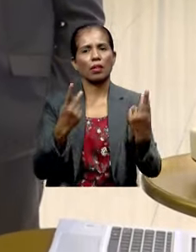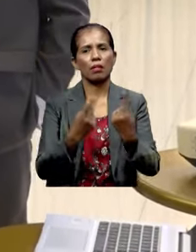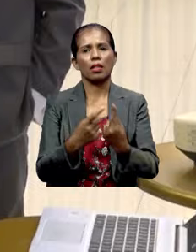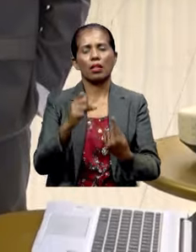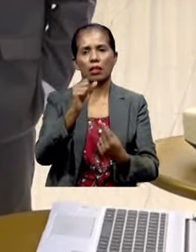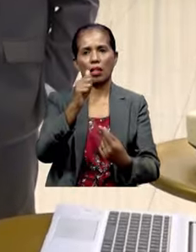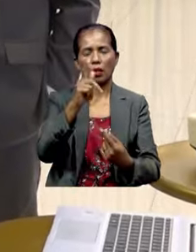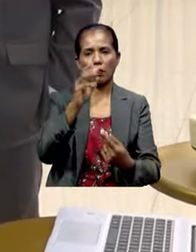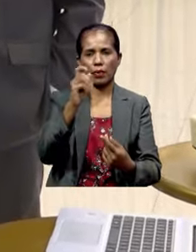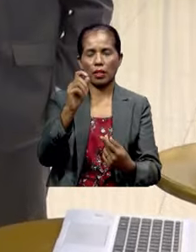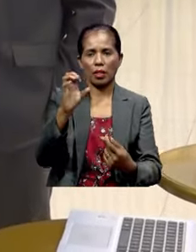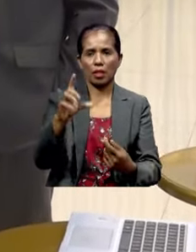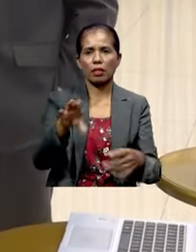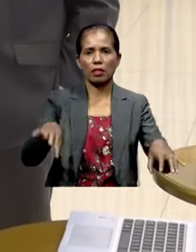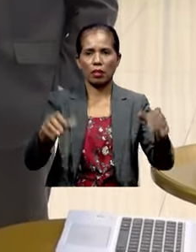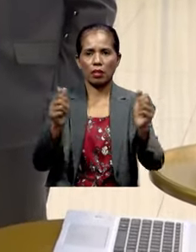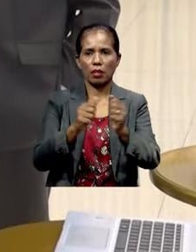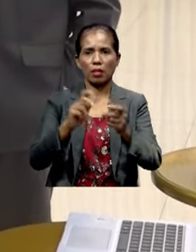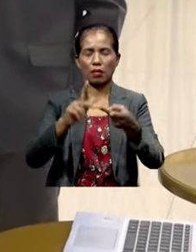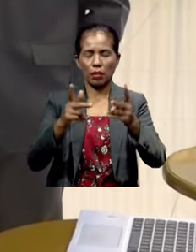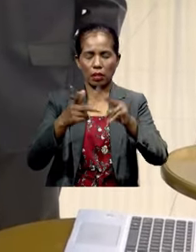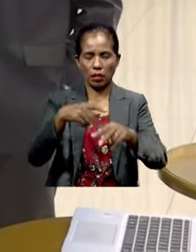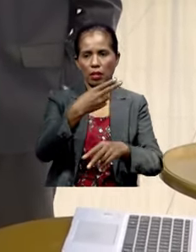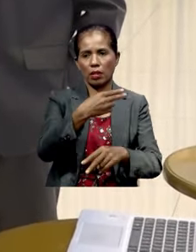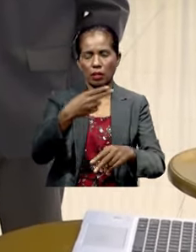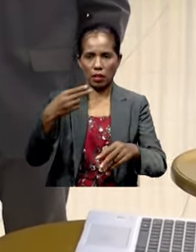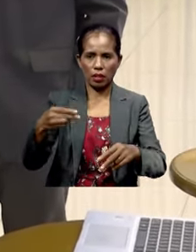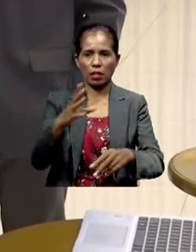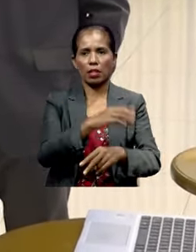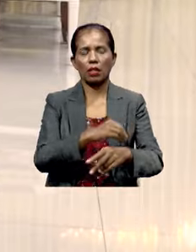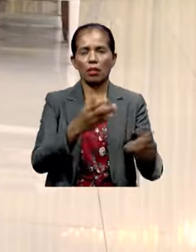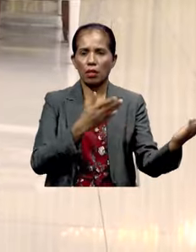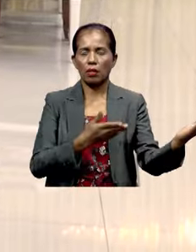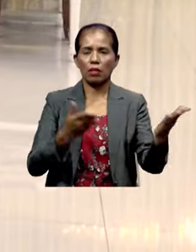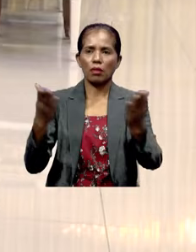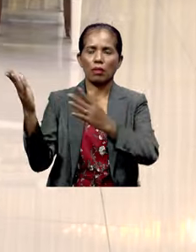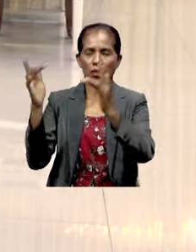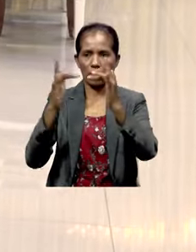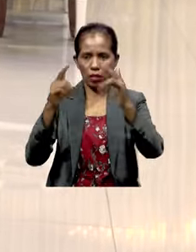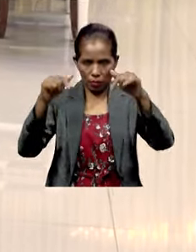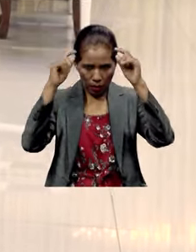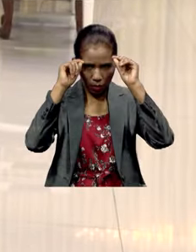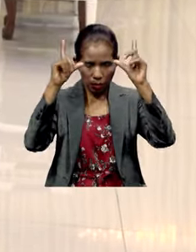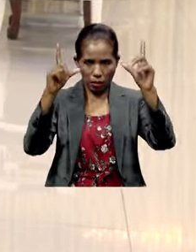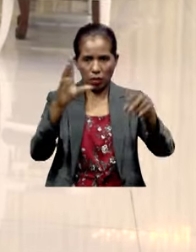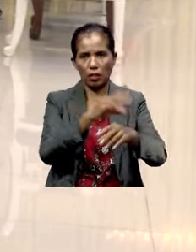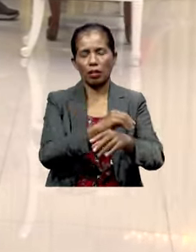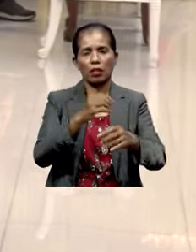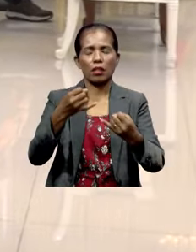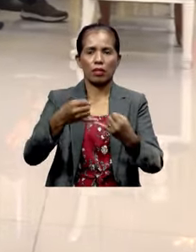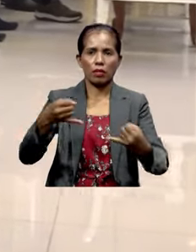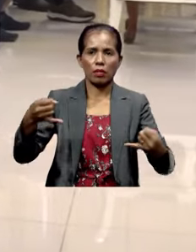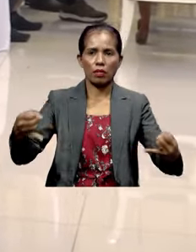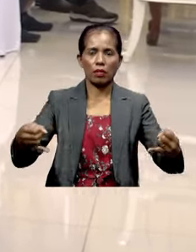Sacomtel, serviço ramuto com o parceiro PT Indonésia Comnet Plus, onde dada fibra ótica mais Timor-Leste, no fio fibra ótica